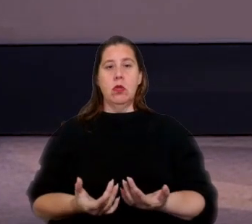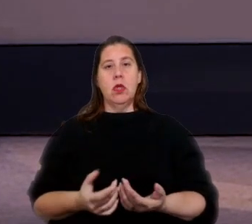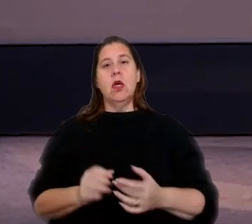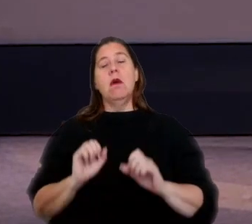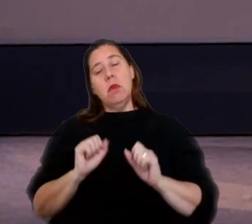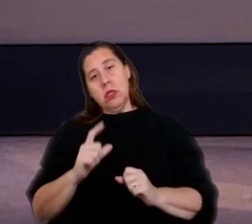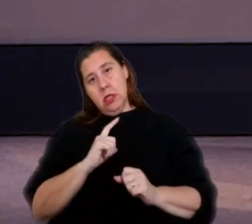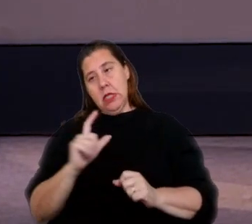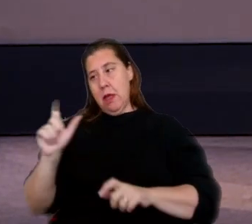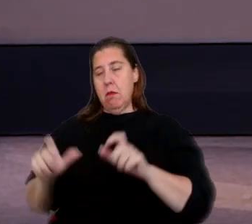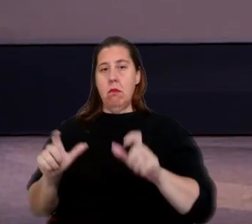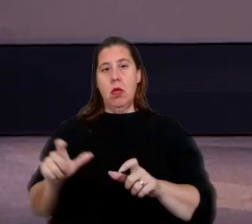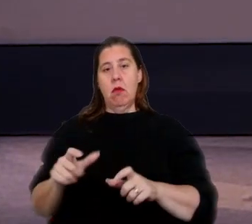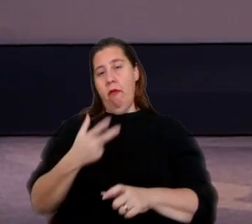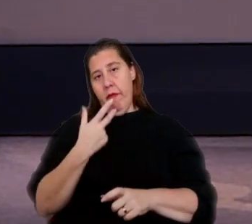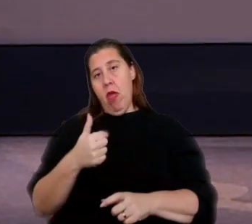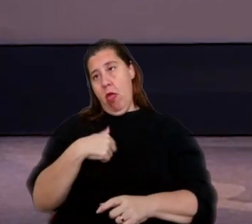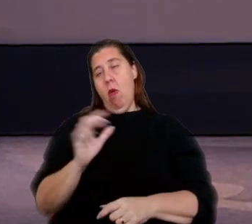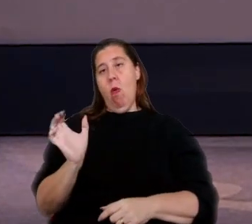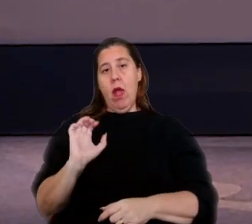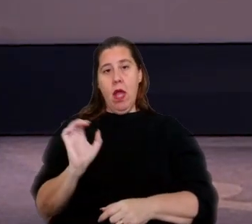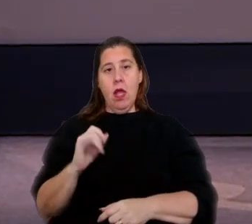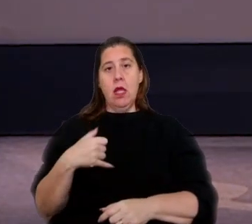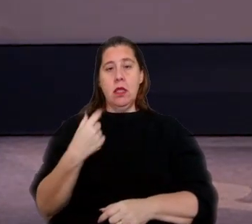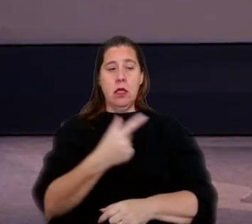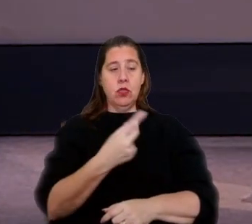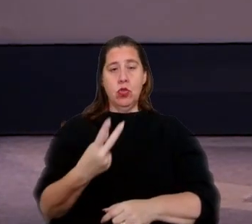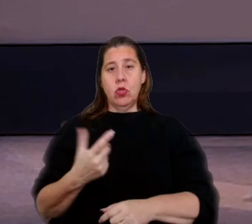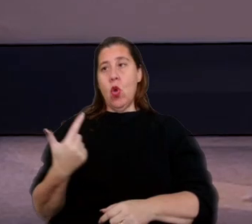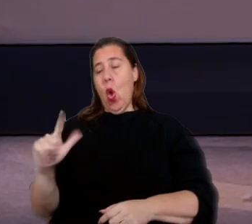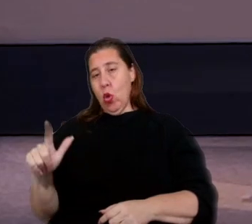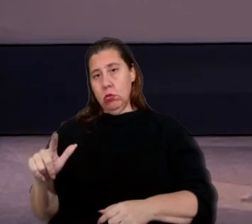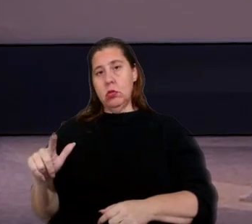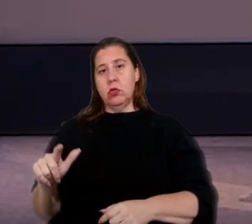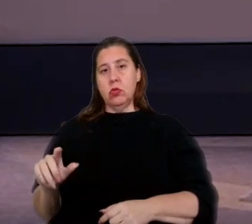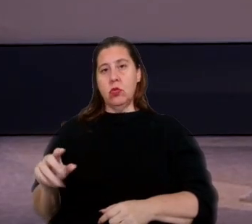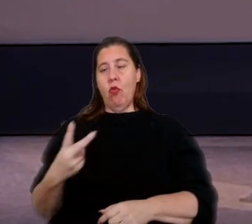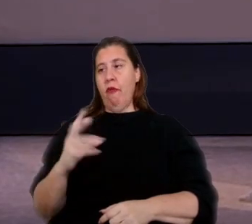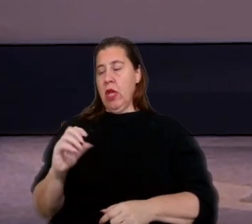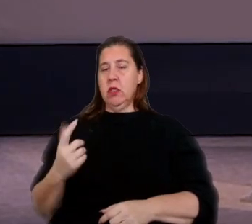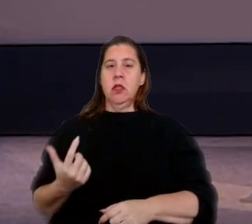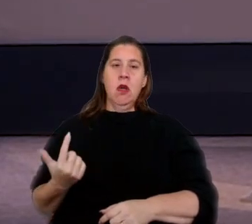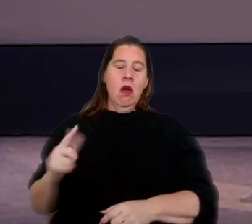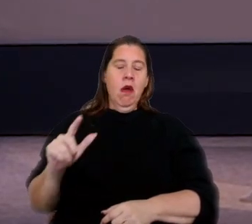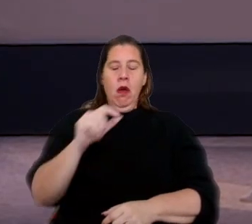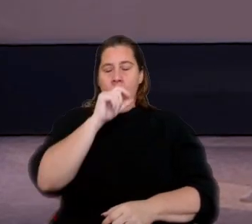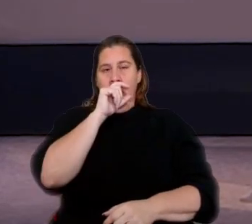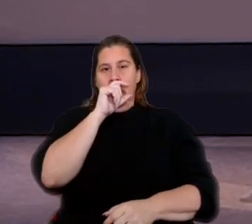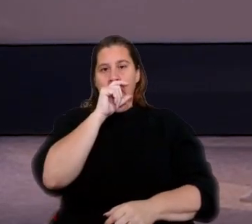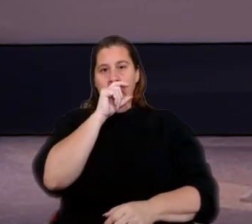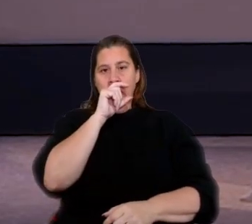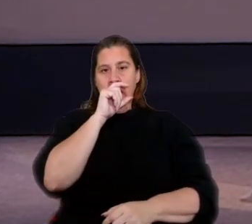pressão, e é por isso que a gente tem pessoas que se assumem gays, por exemplo, com 12, 13 anos, pessoas vão se assumir com 20 anos